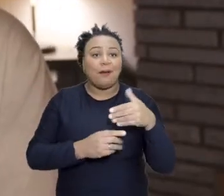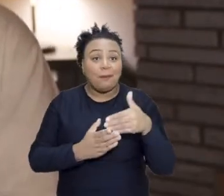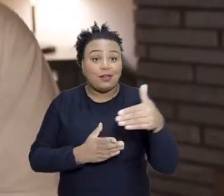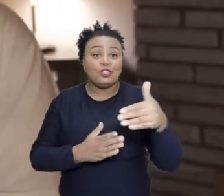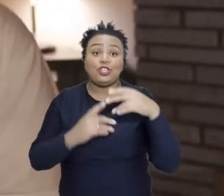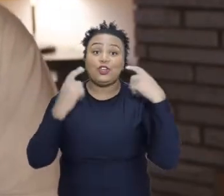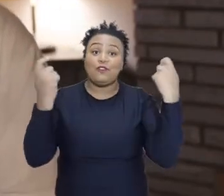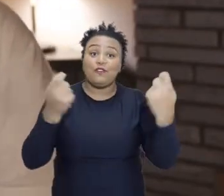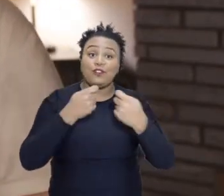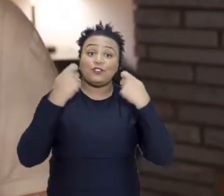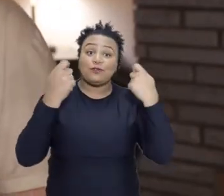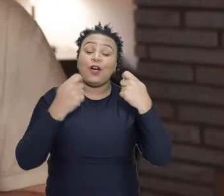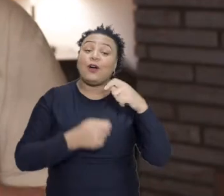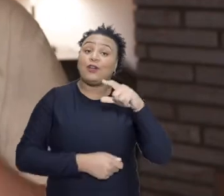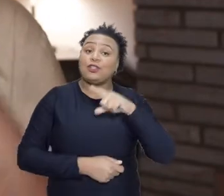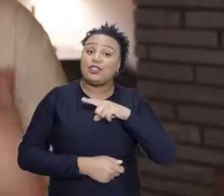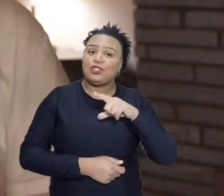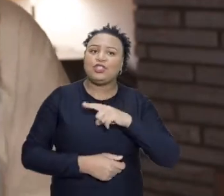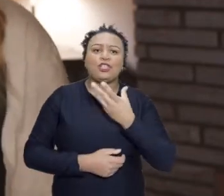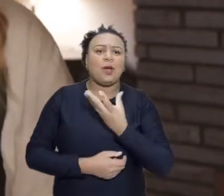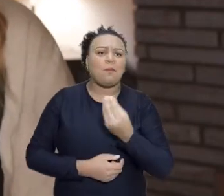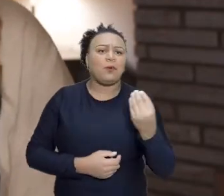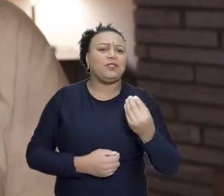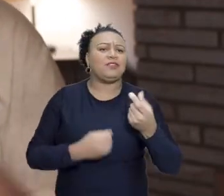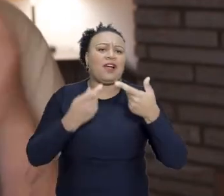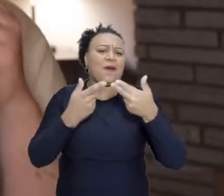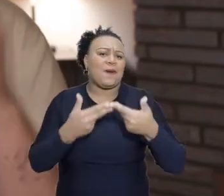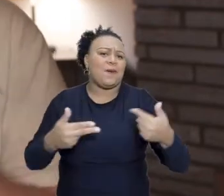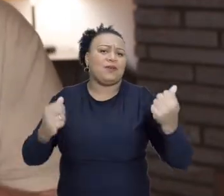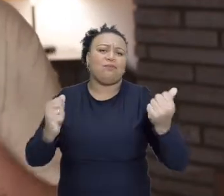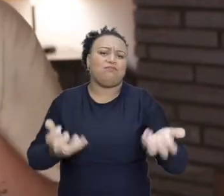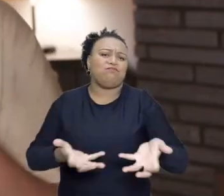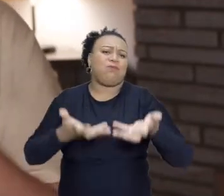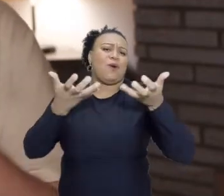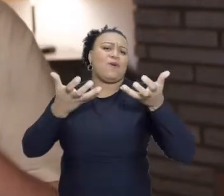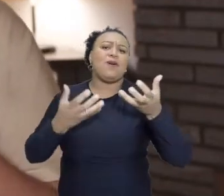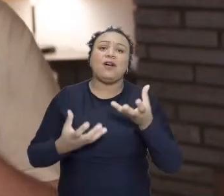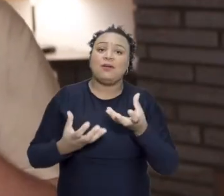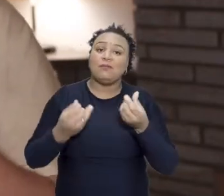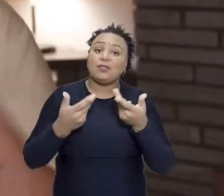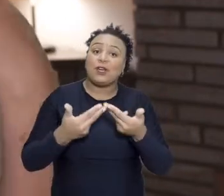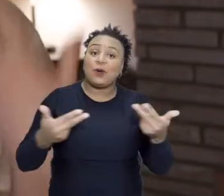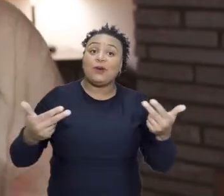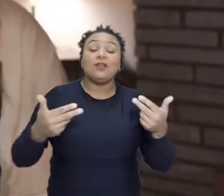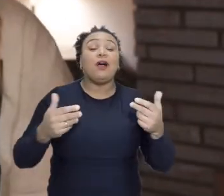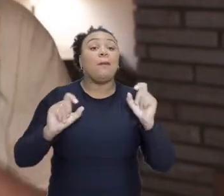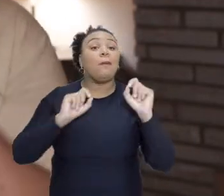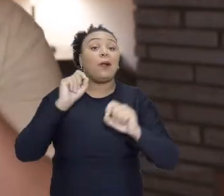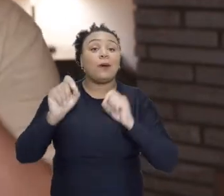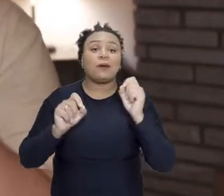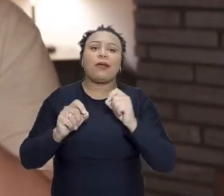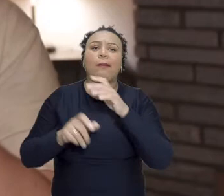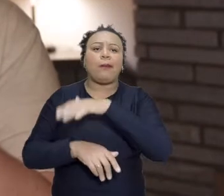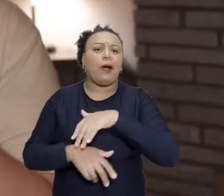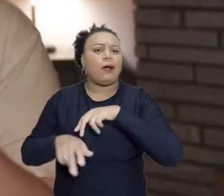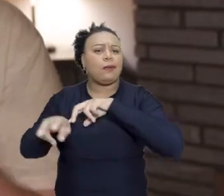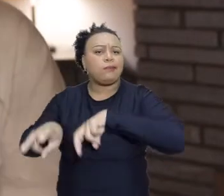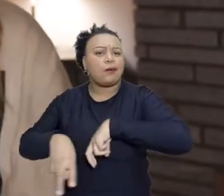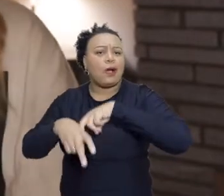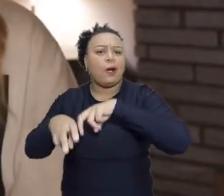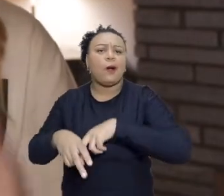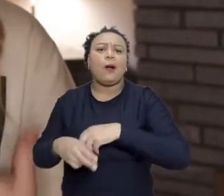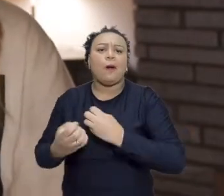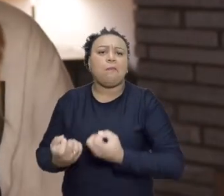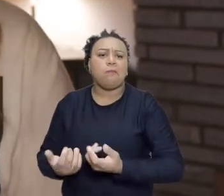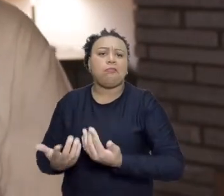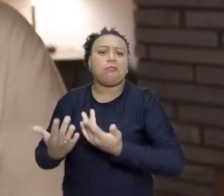festival, fosse de muita fertilidade, tipo, tanto para os campos, para as